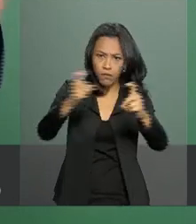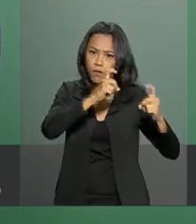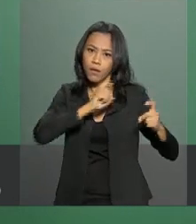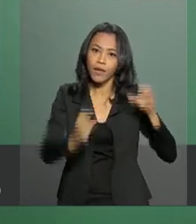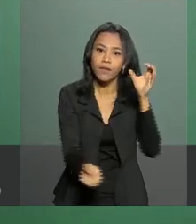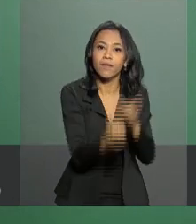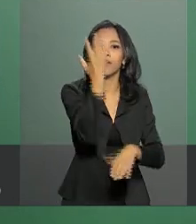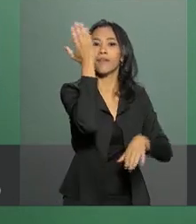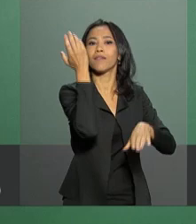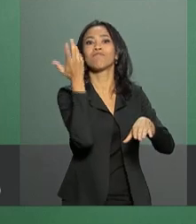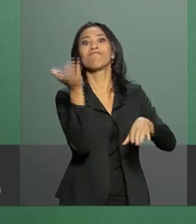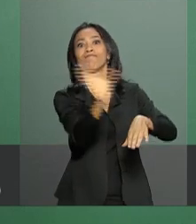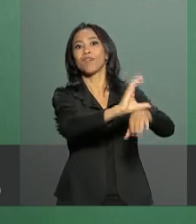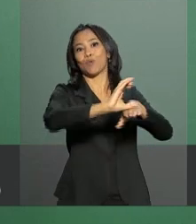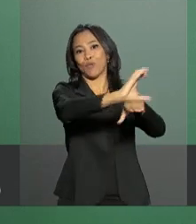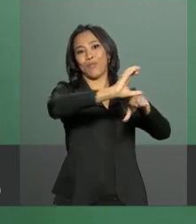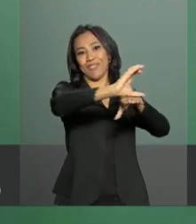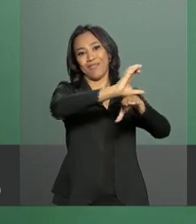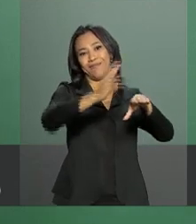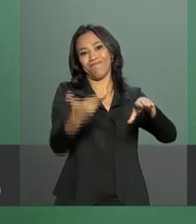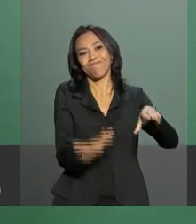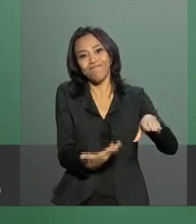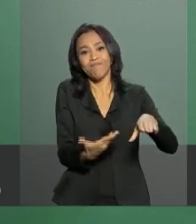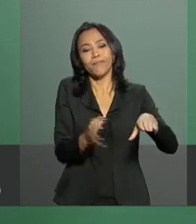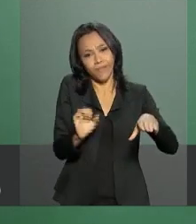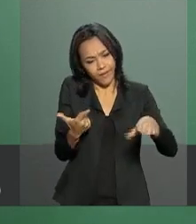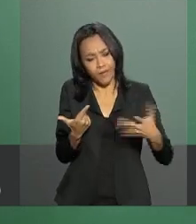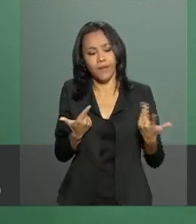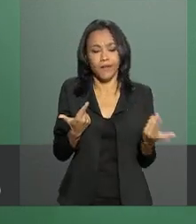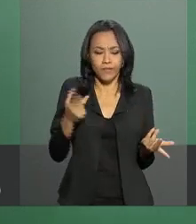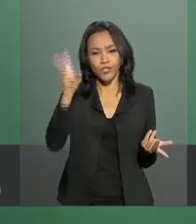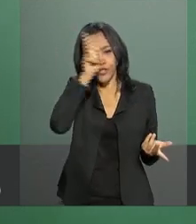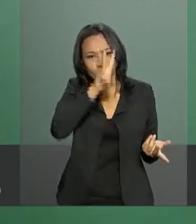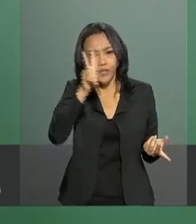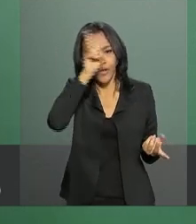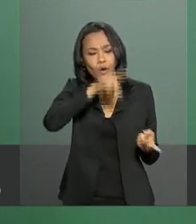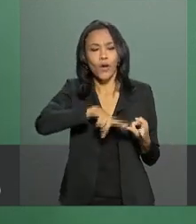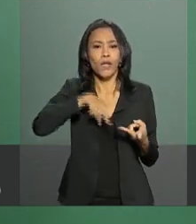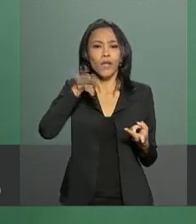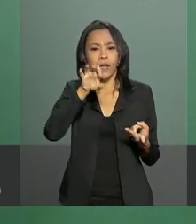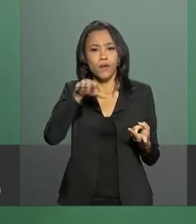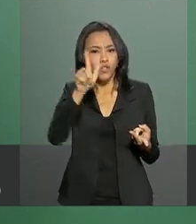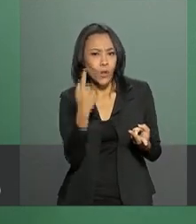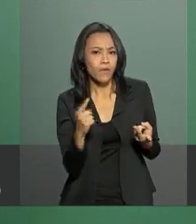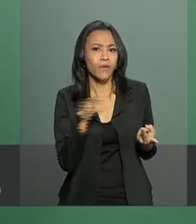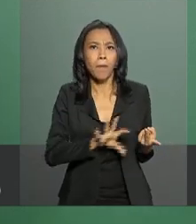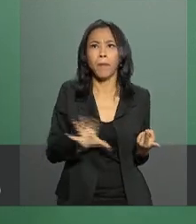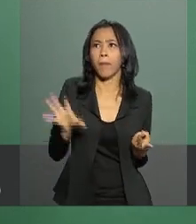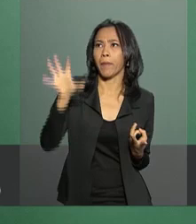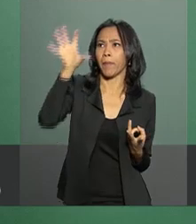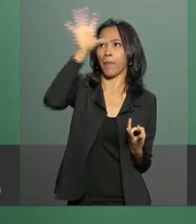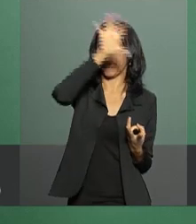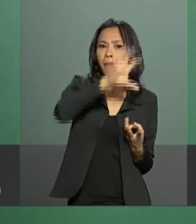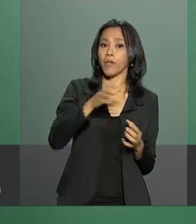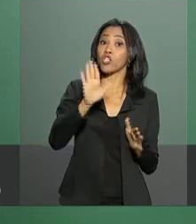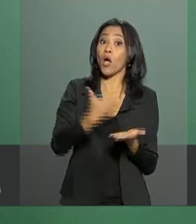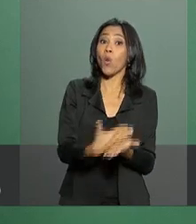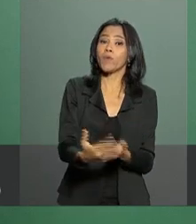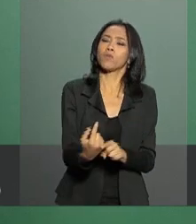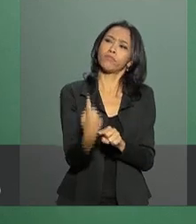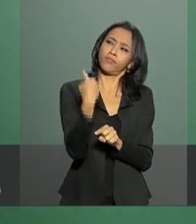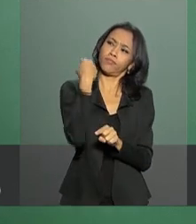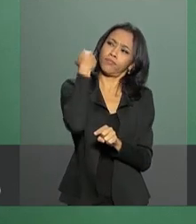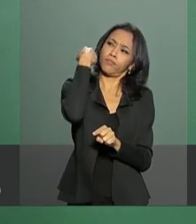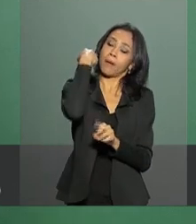quando se edita uma constituição claro que historicamente o graficamente geologicamente o estado vem dá lá de trás é o